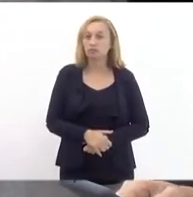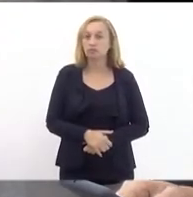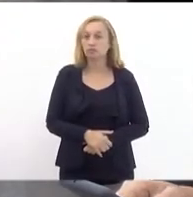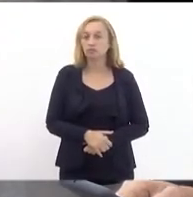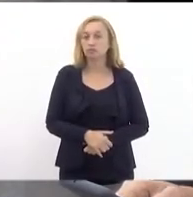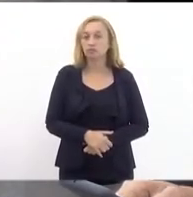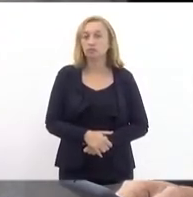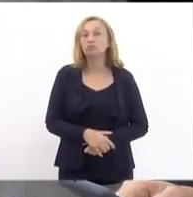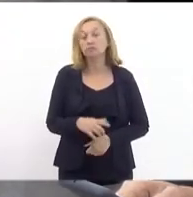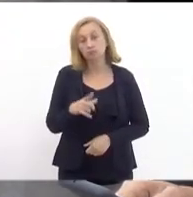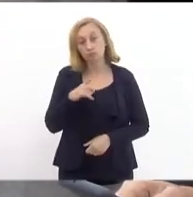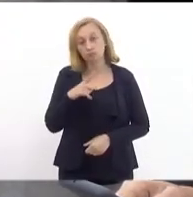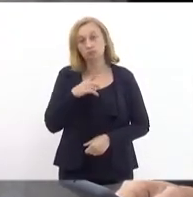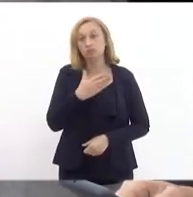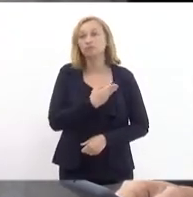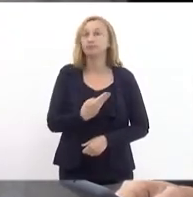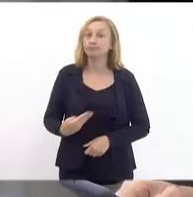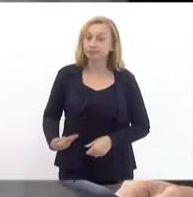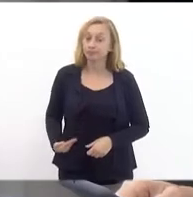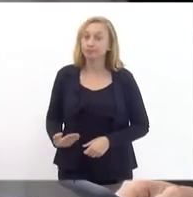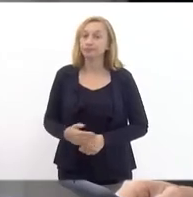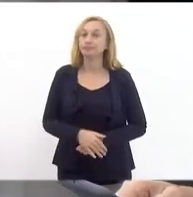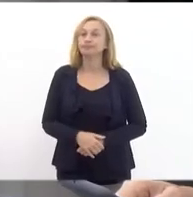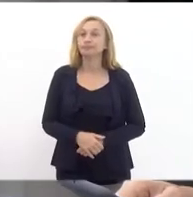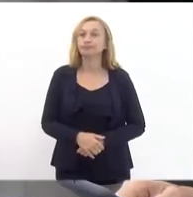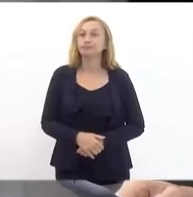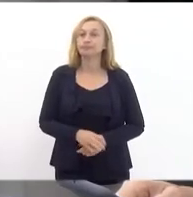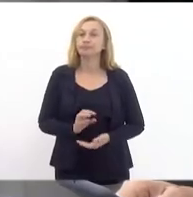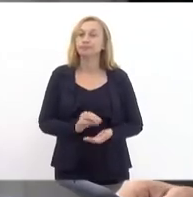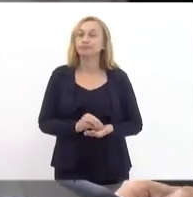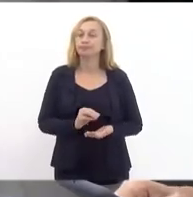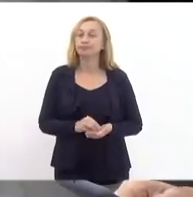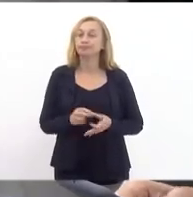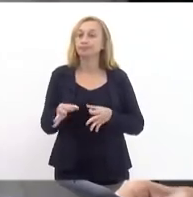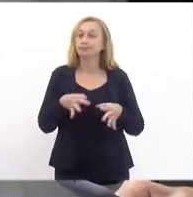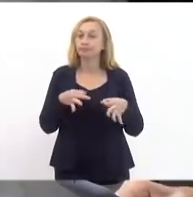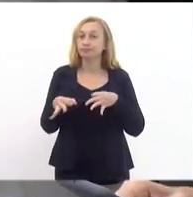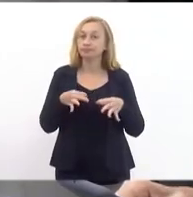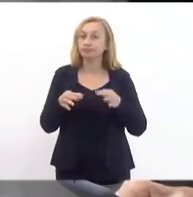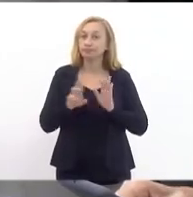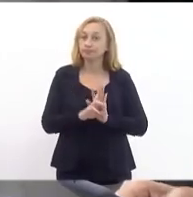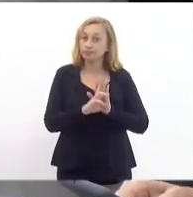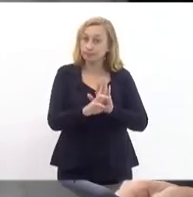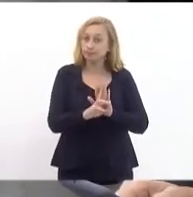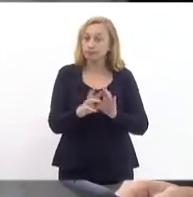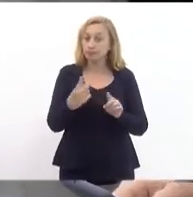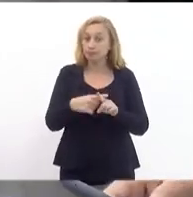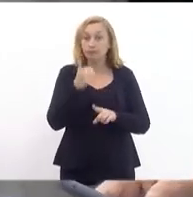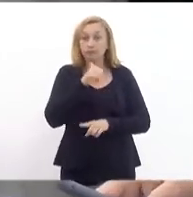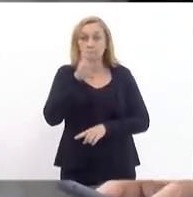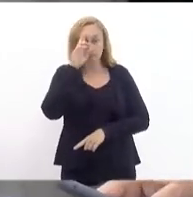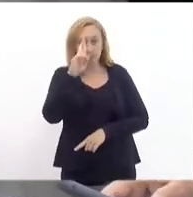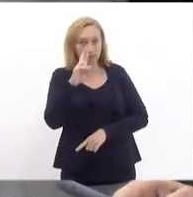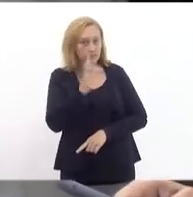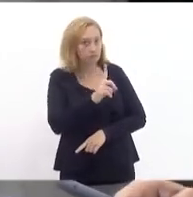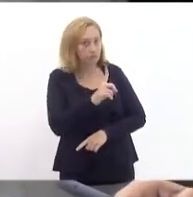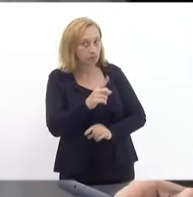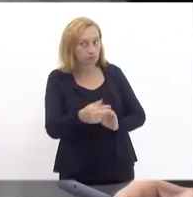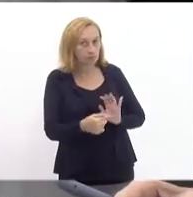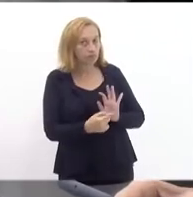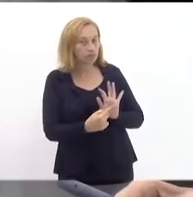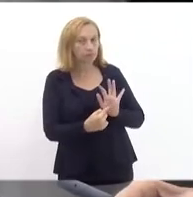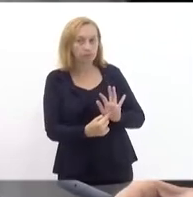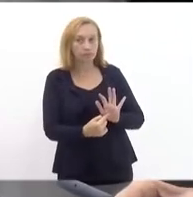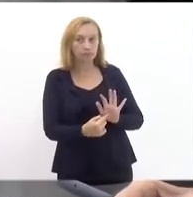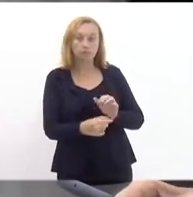que tem esse governo é a falta de preparo dos representantes, o que a senhora não está demonstrando, está demonstrando